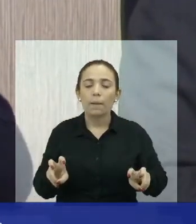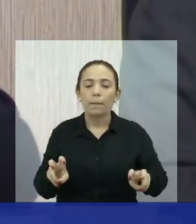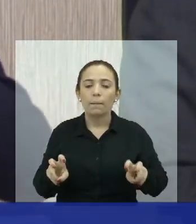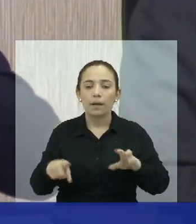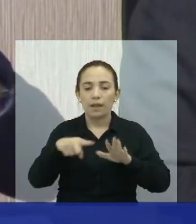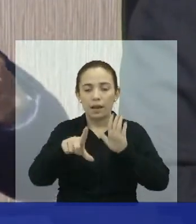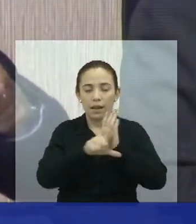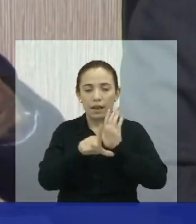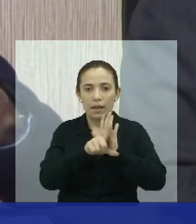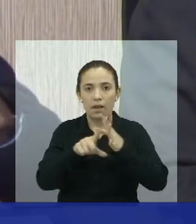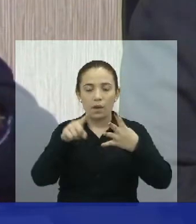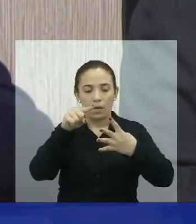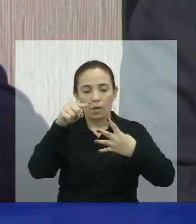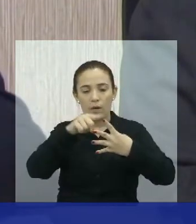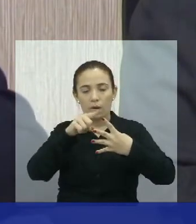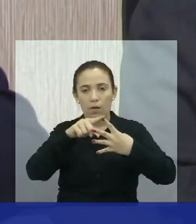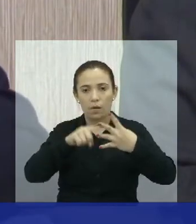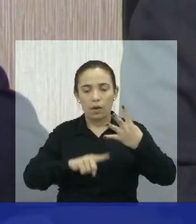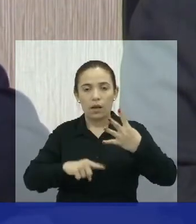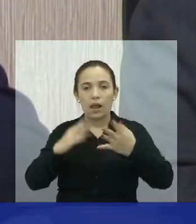lei em 4 livros.